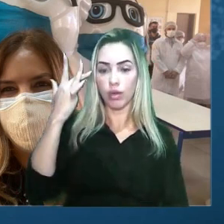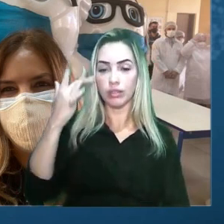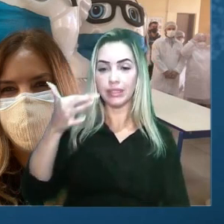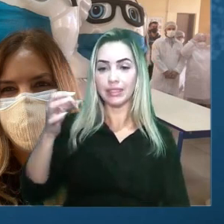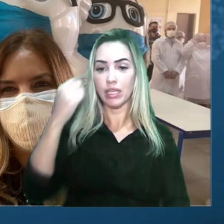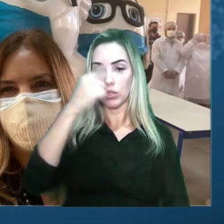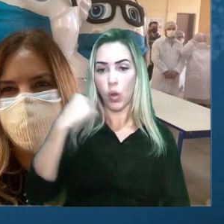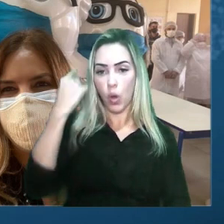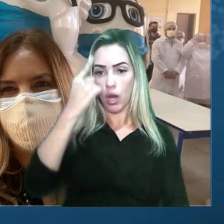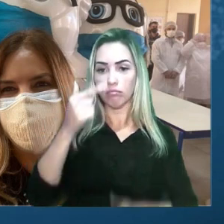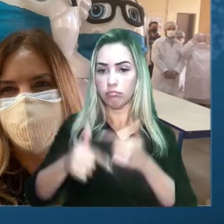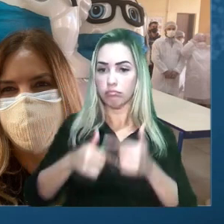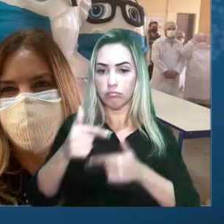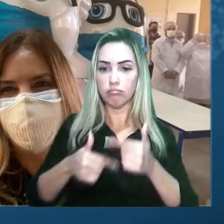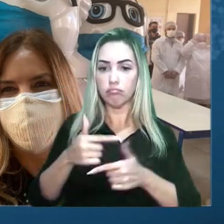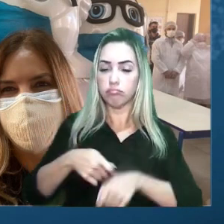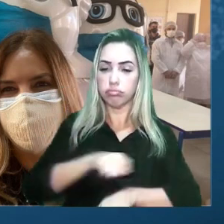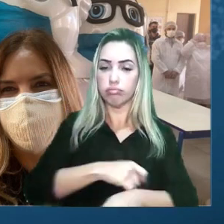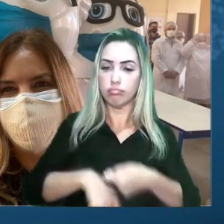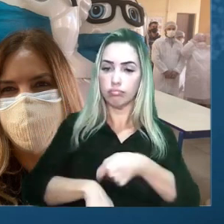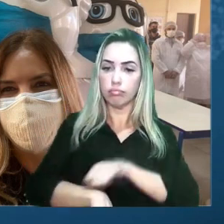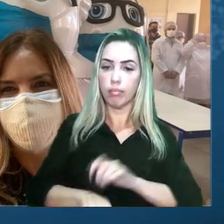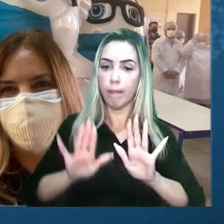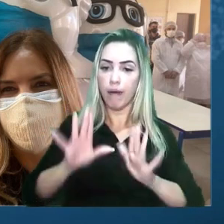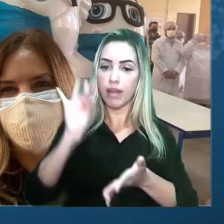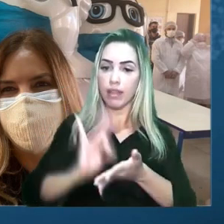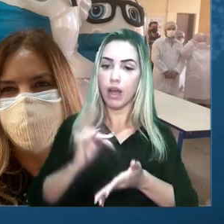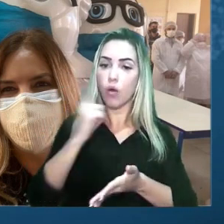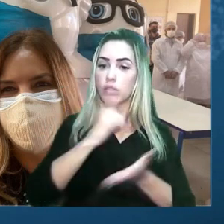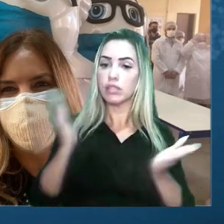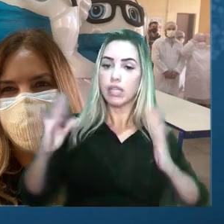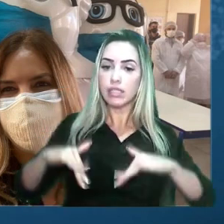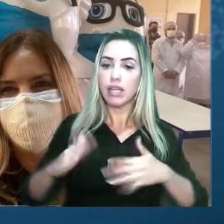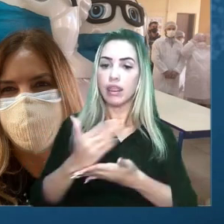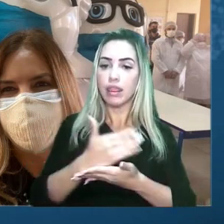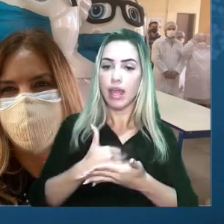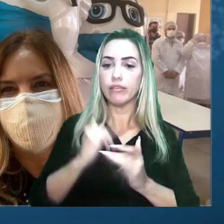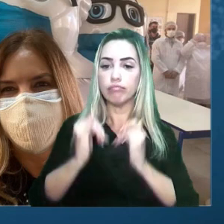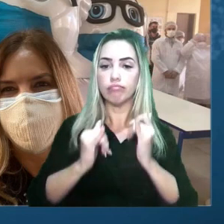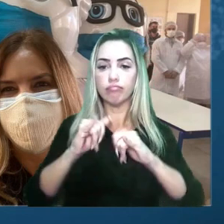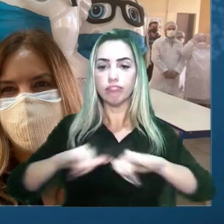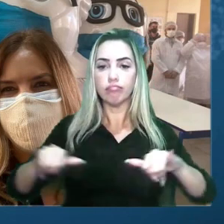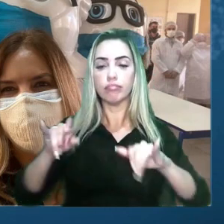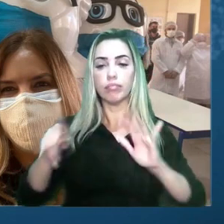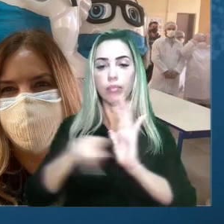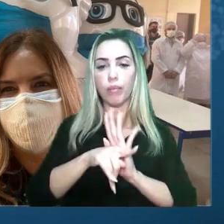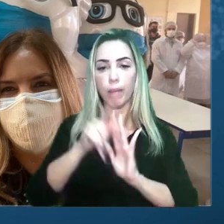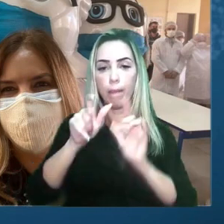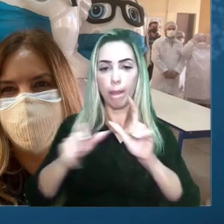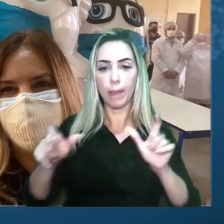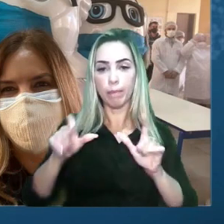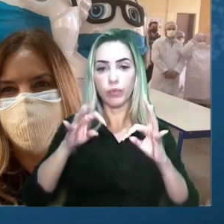um trabalho hercúleo, mas realmente conseguimos trazer dados, gerar evidências para booster doses e